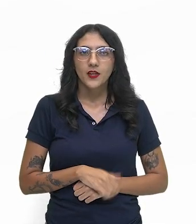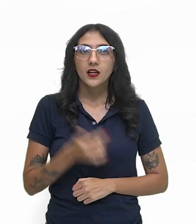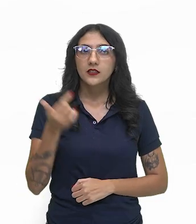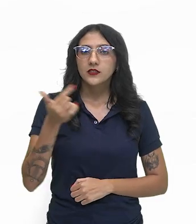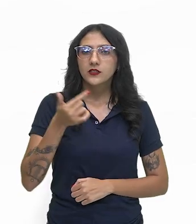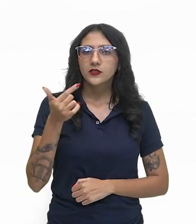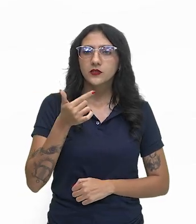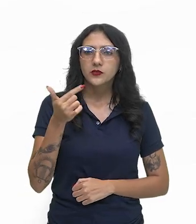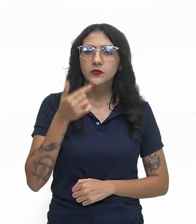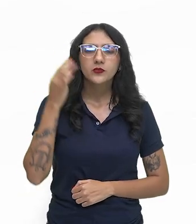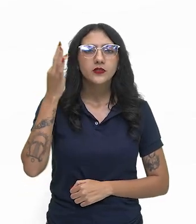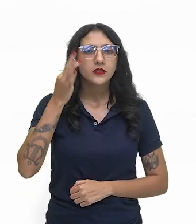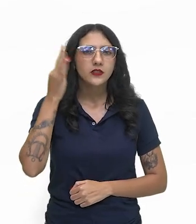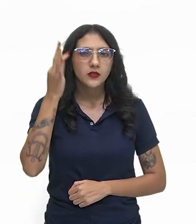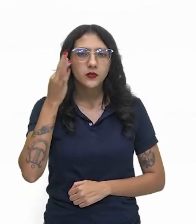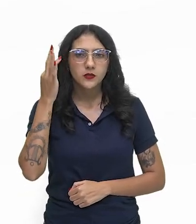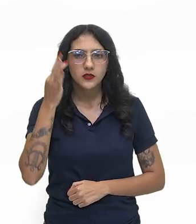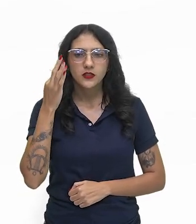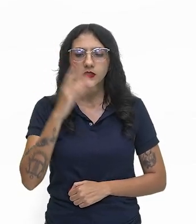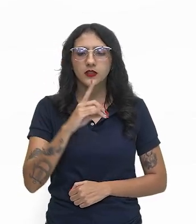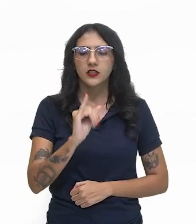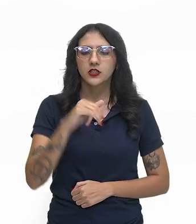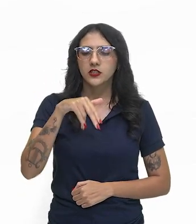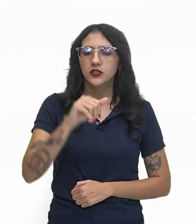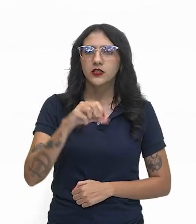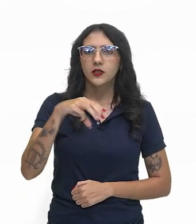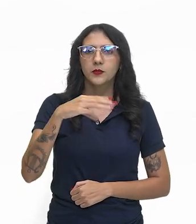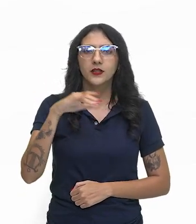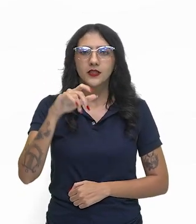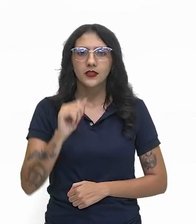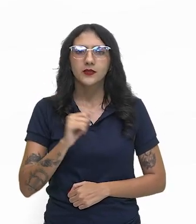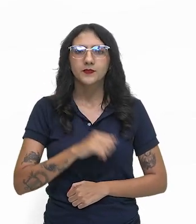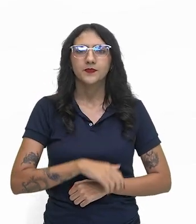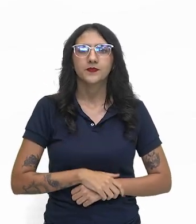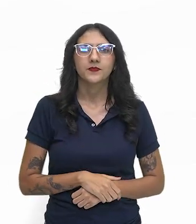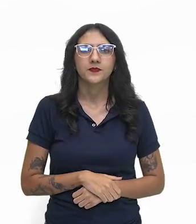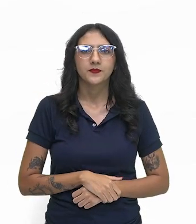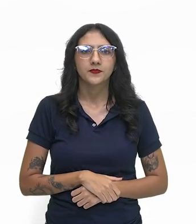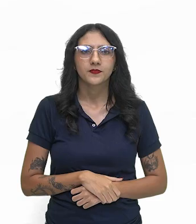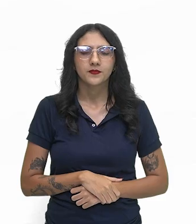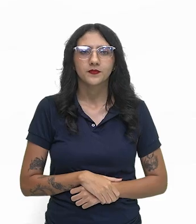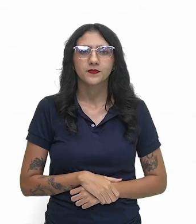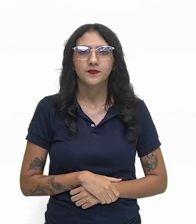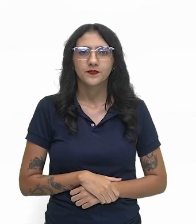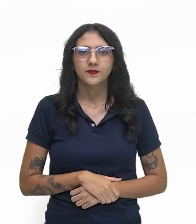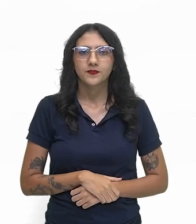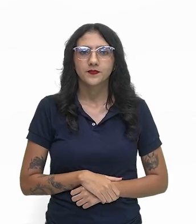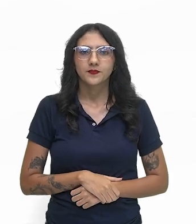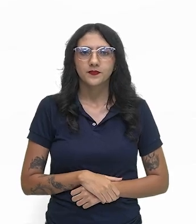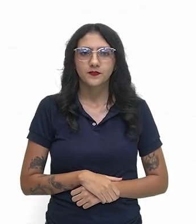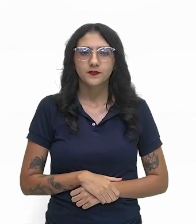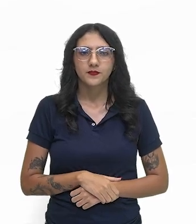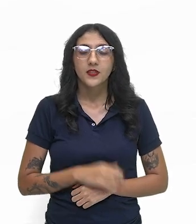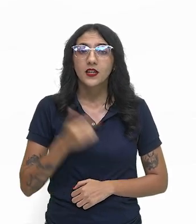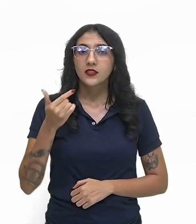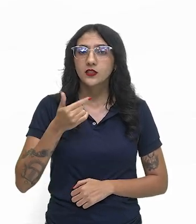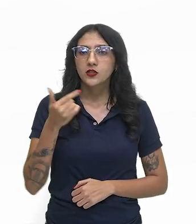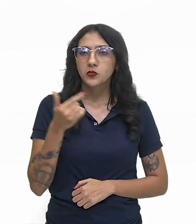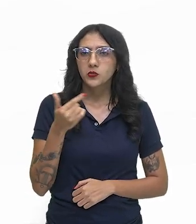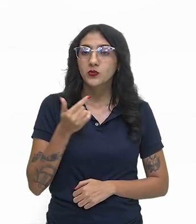fundamental da dinâmica. A segunda lei, ela já aparece aí